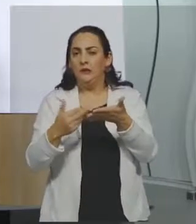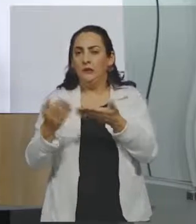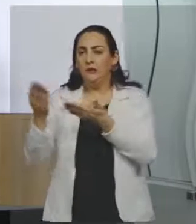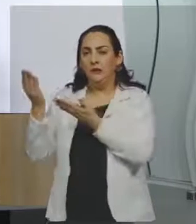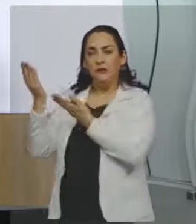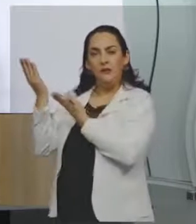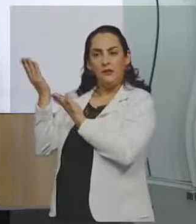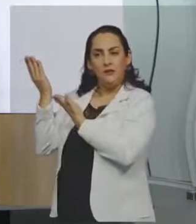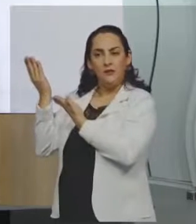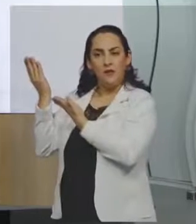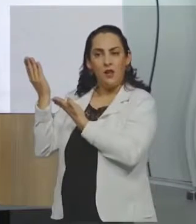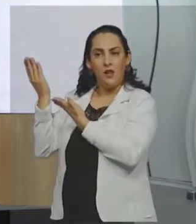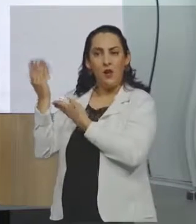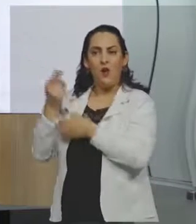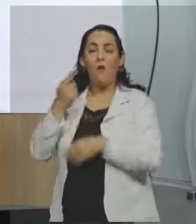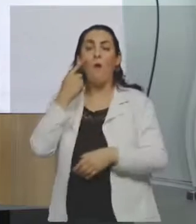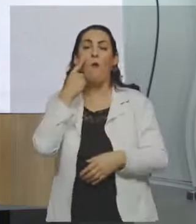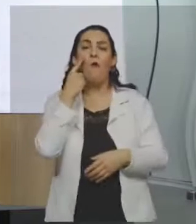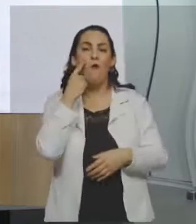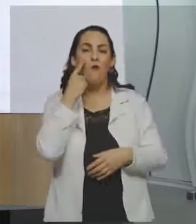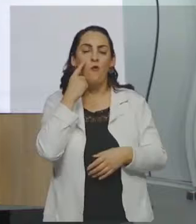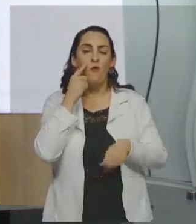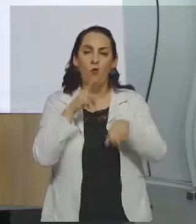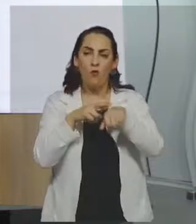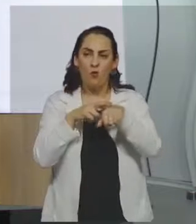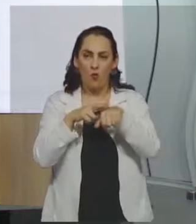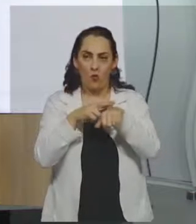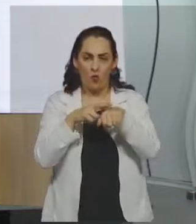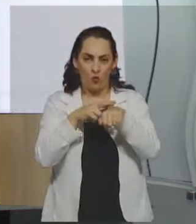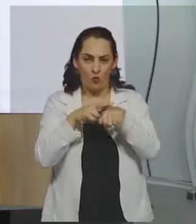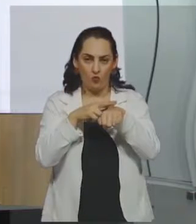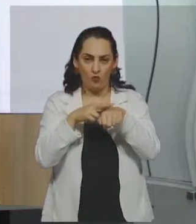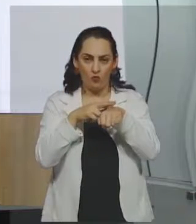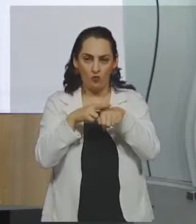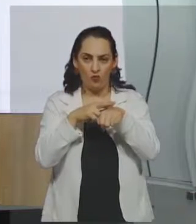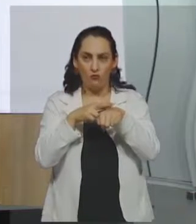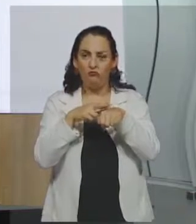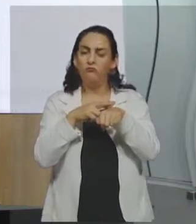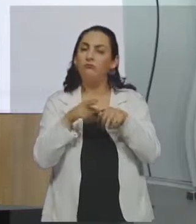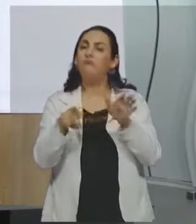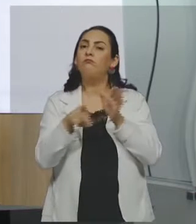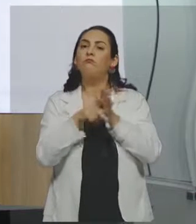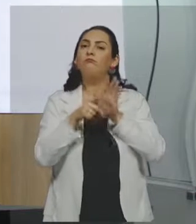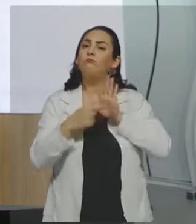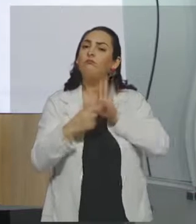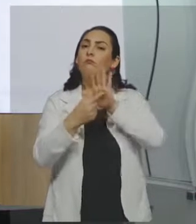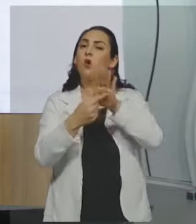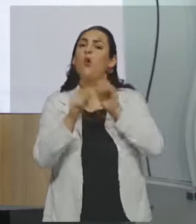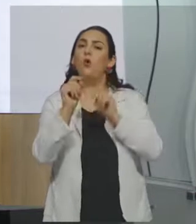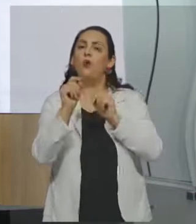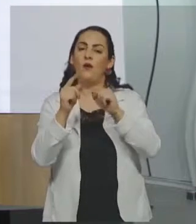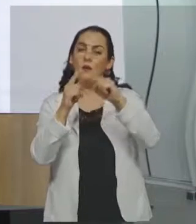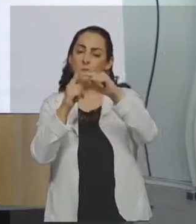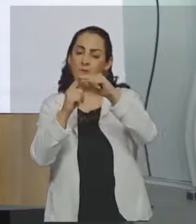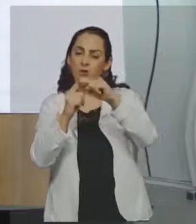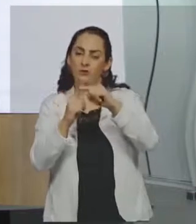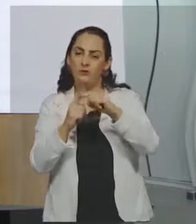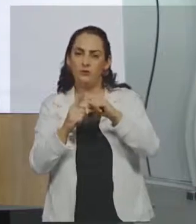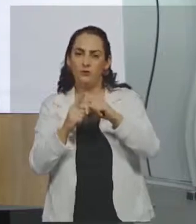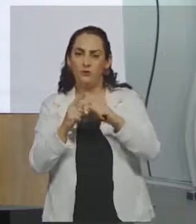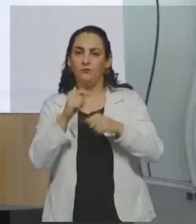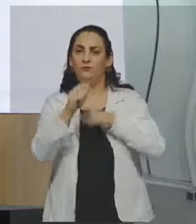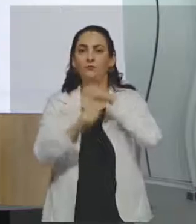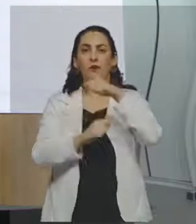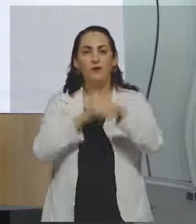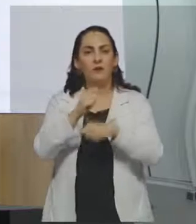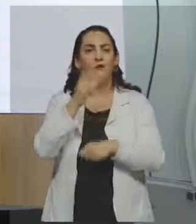Então, eu tenho o roxinho, que são as partículas alfa, que é justamente a parte positiva também dos átomos de ouro, que estão